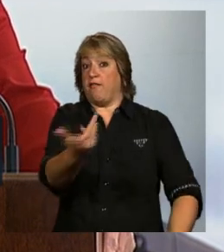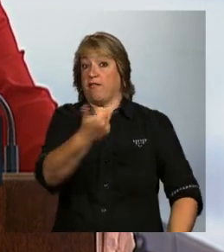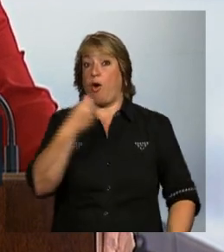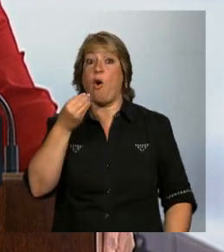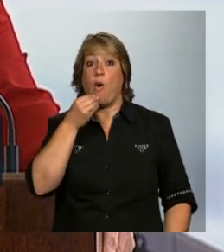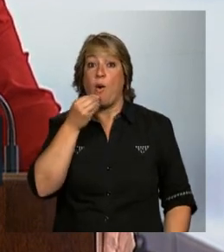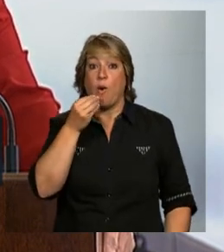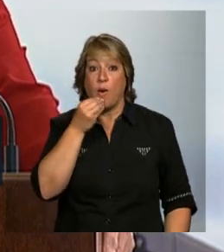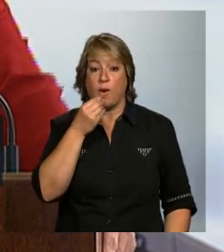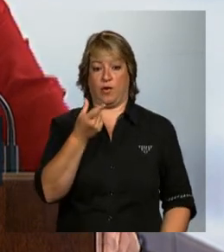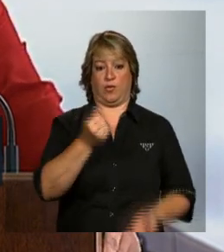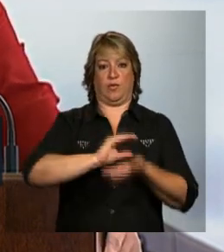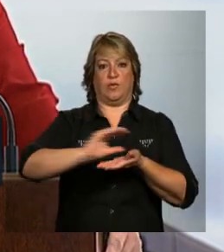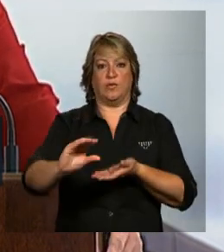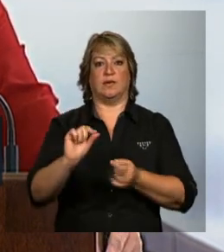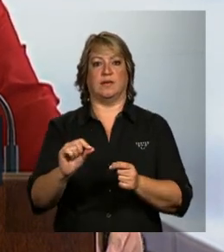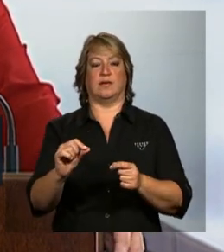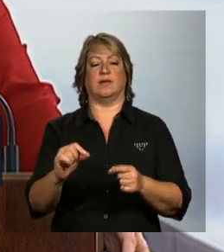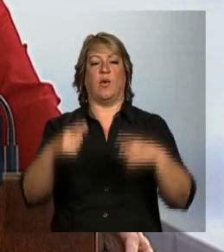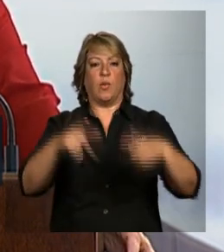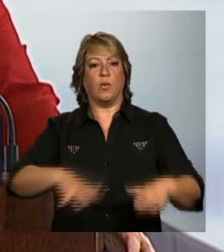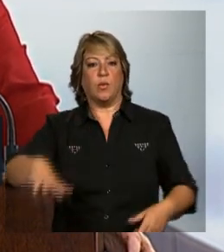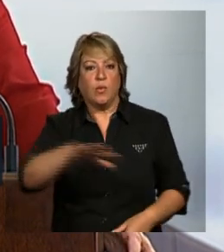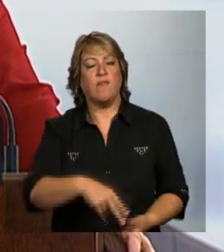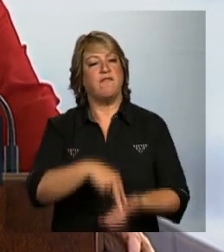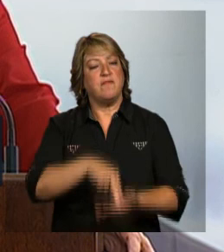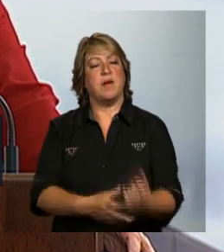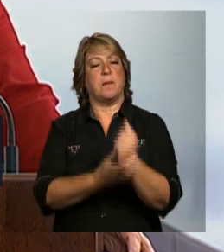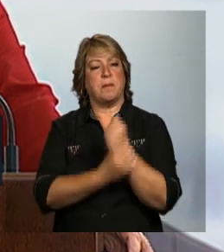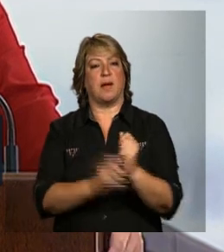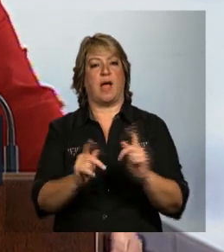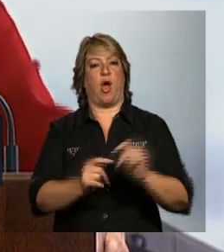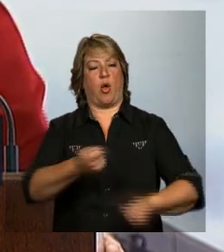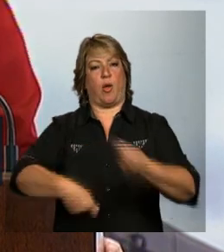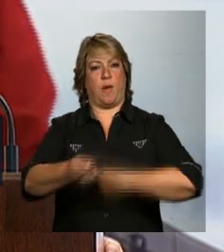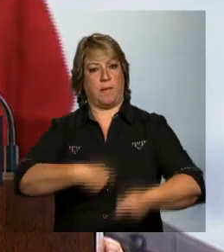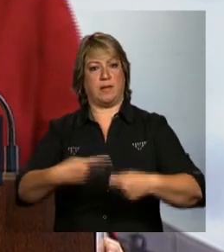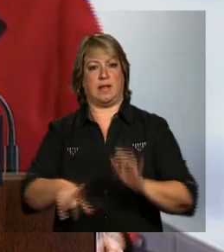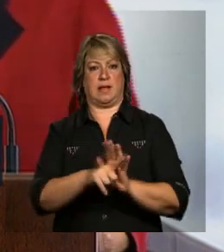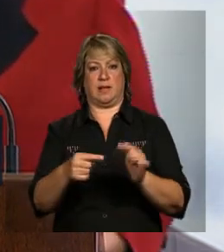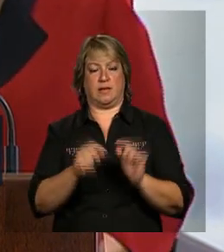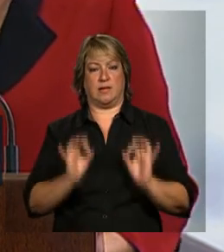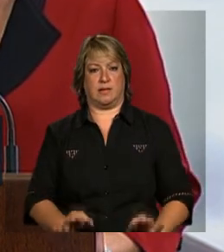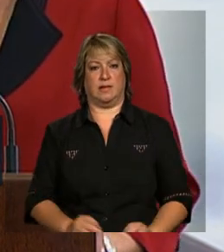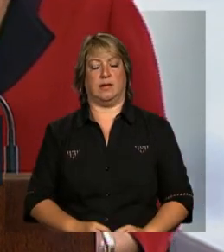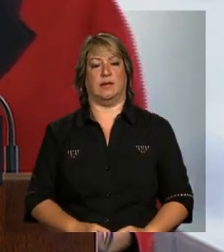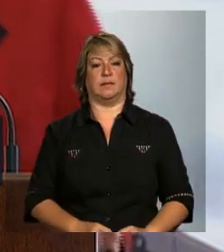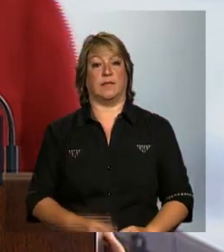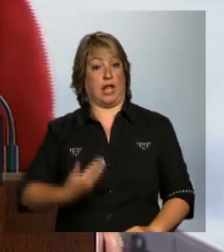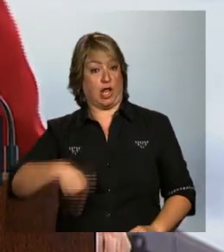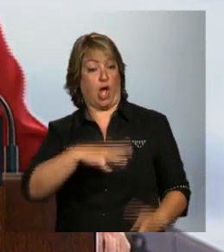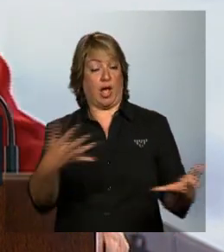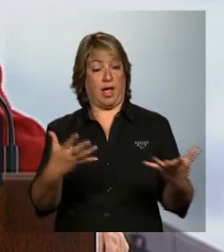de investimento em um ambiente de estabilidade econômica e institucional as parcerias que